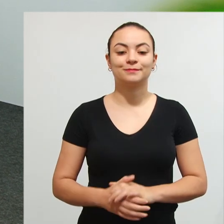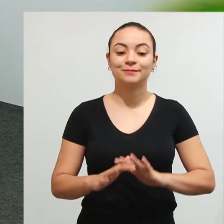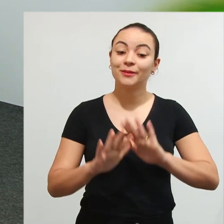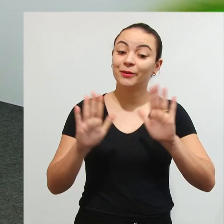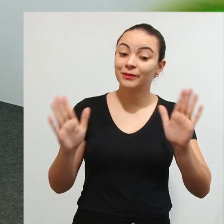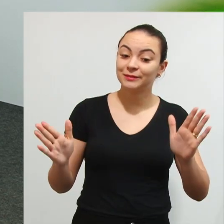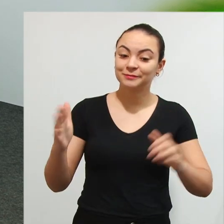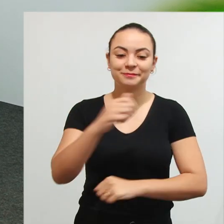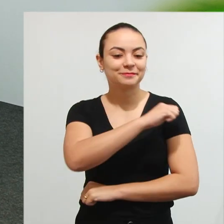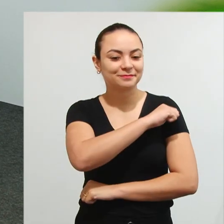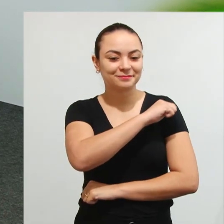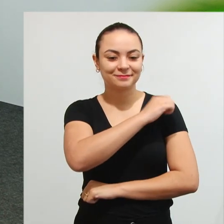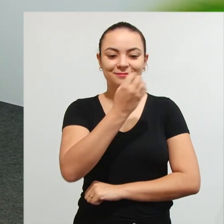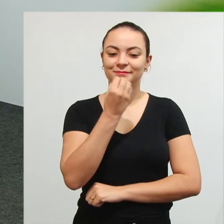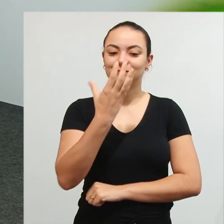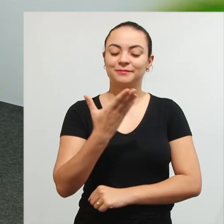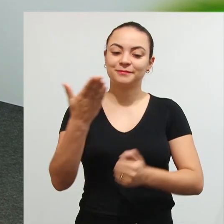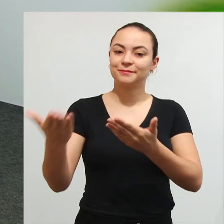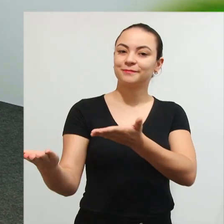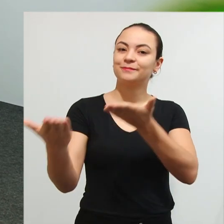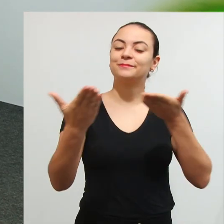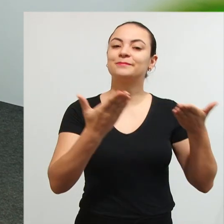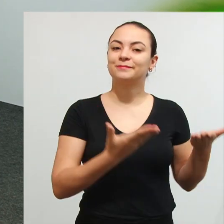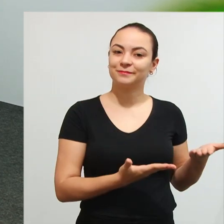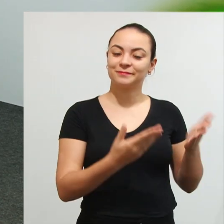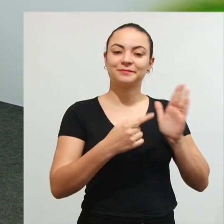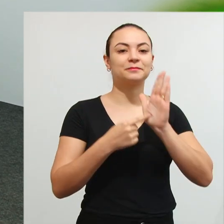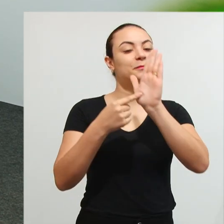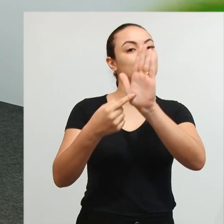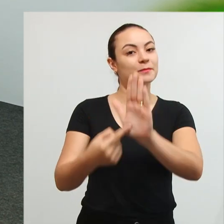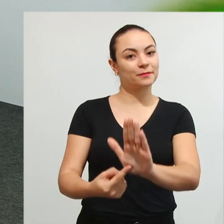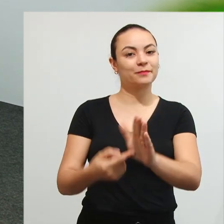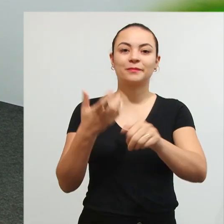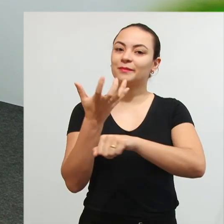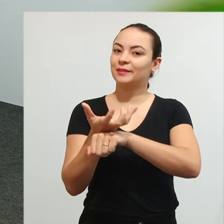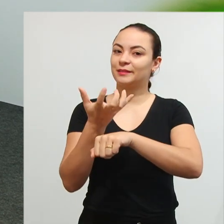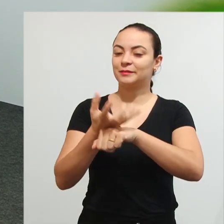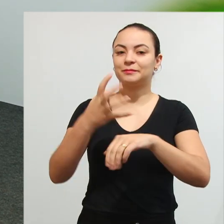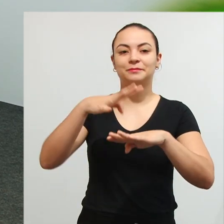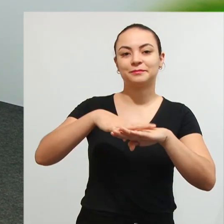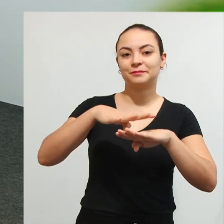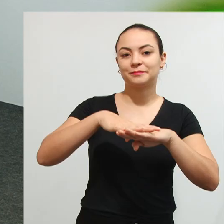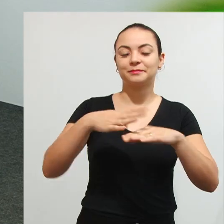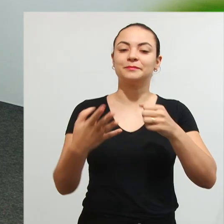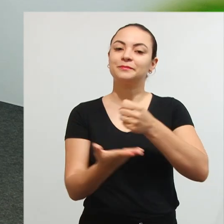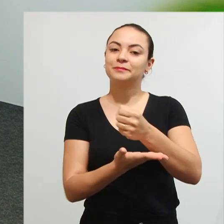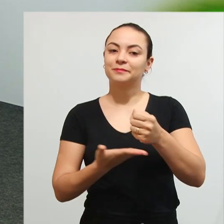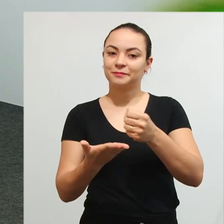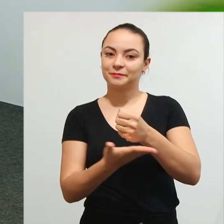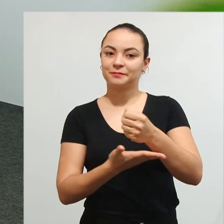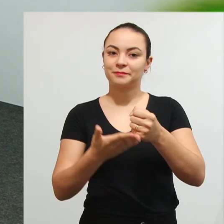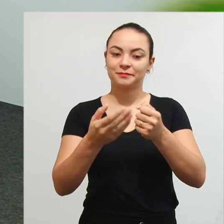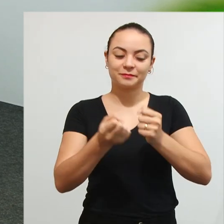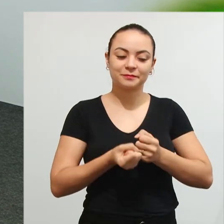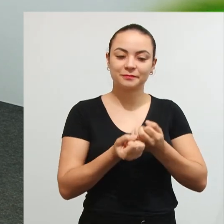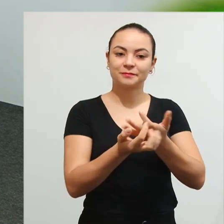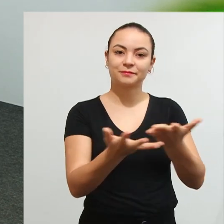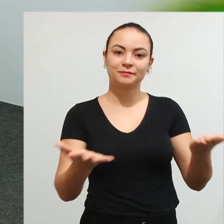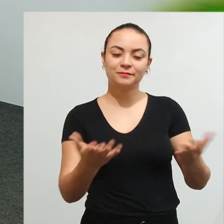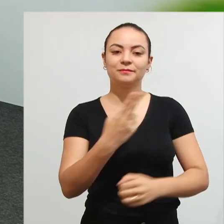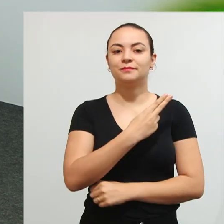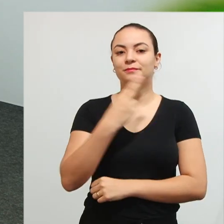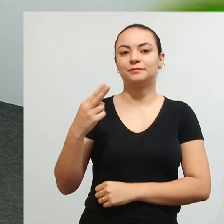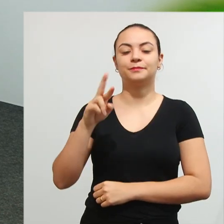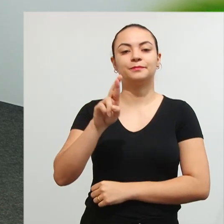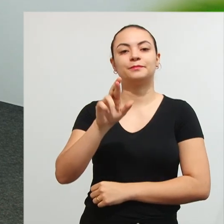Olá, alunos, sejam bem-vindos à apresentação da disciplina Matemática Básica e Aplicada. Me chamo Rafael Nink e serei o seu